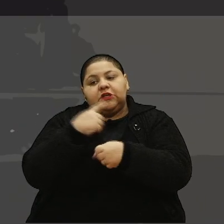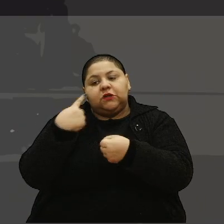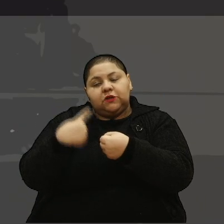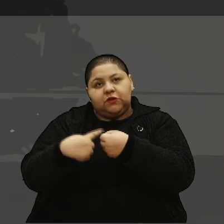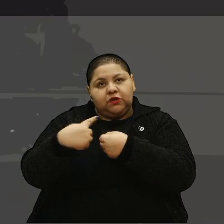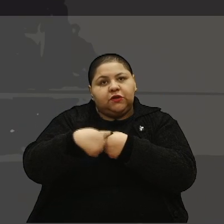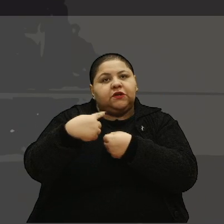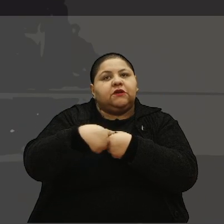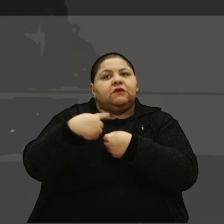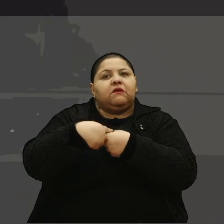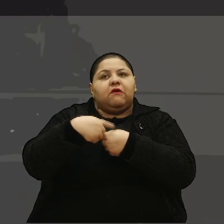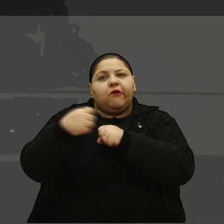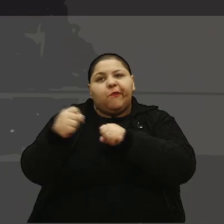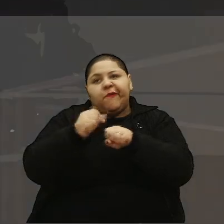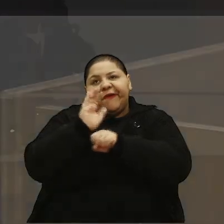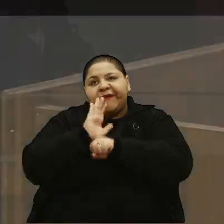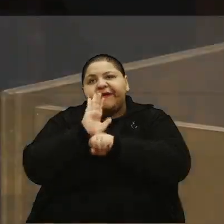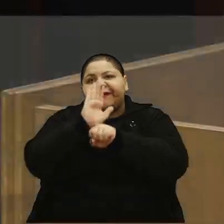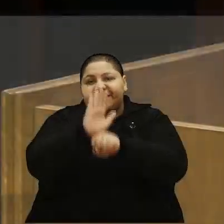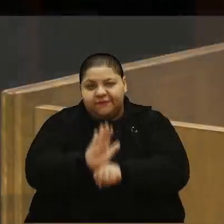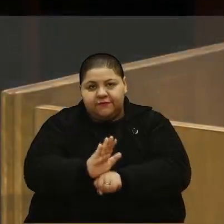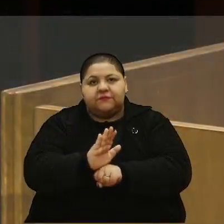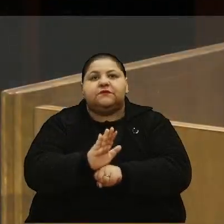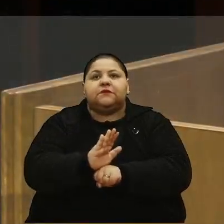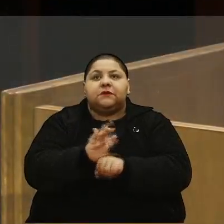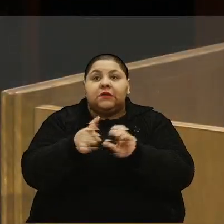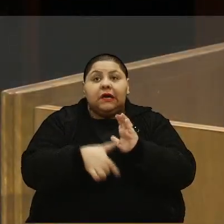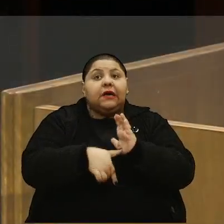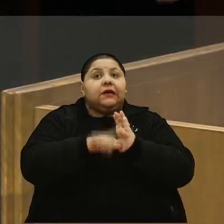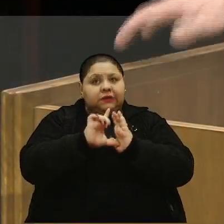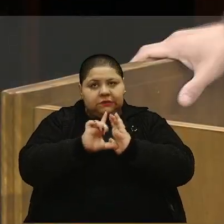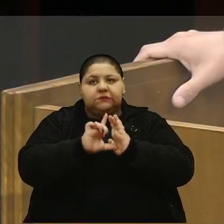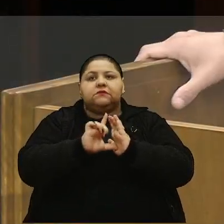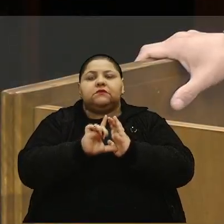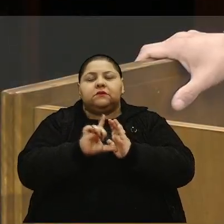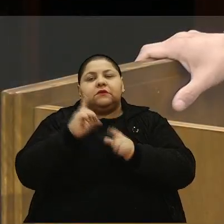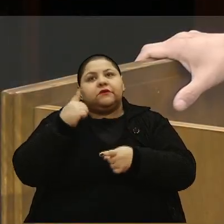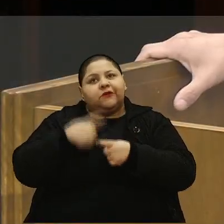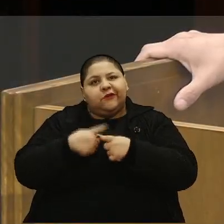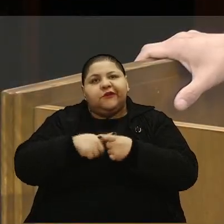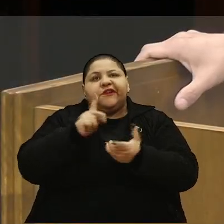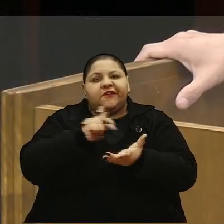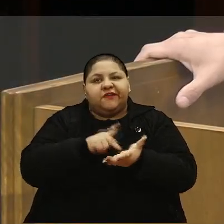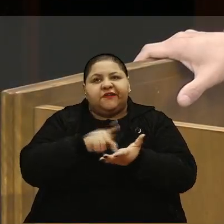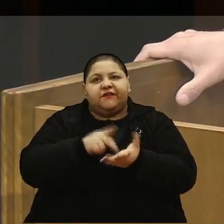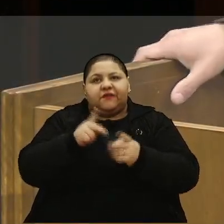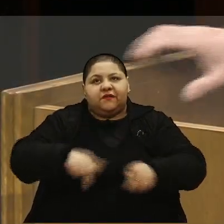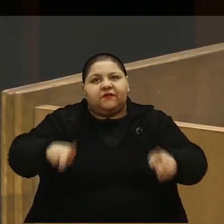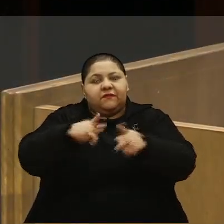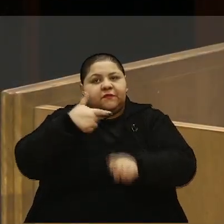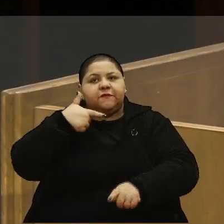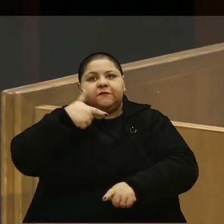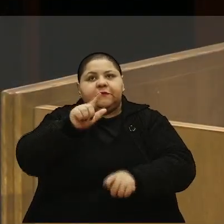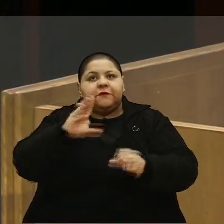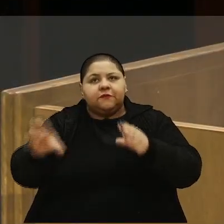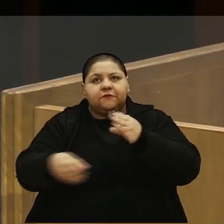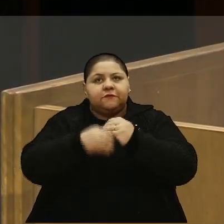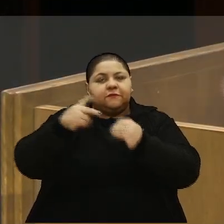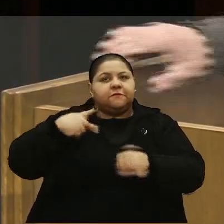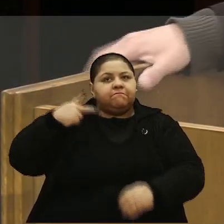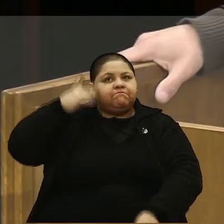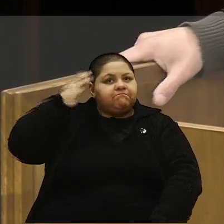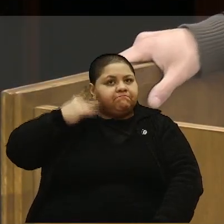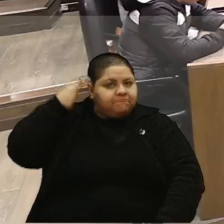seja contemplado, né, na maior brevidade possível, né, porque, de fato, quem é a população. O seu à parte, por gentileza,